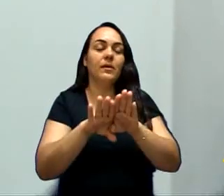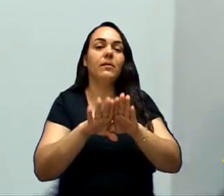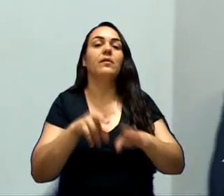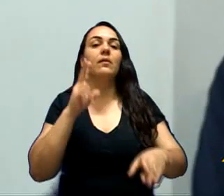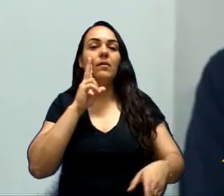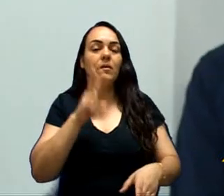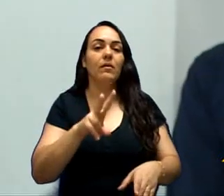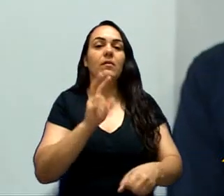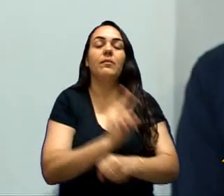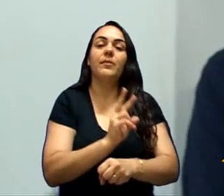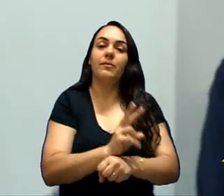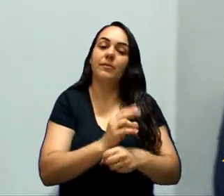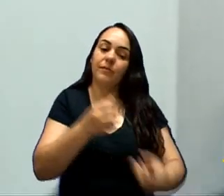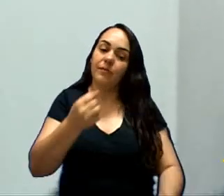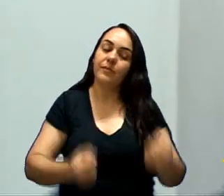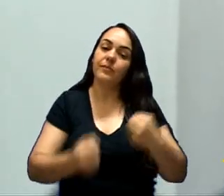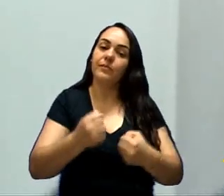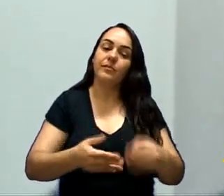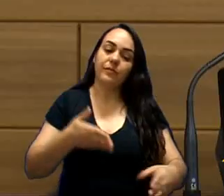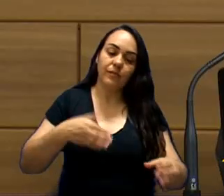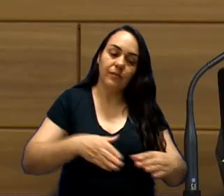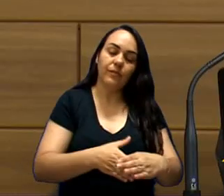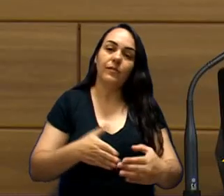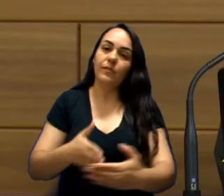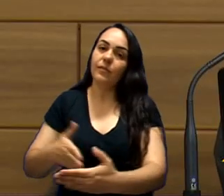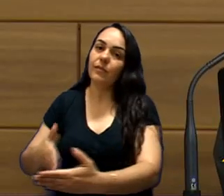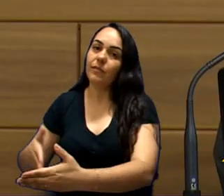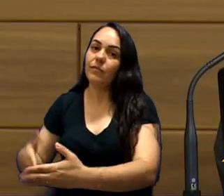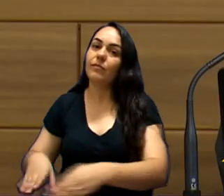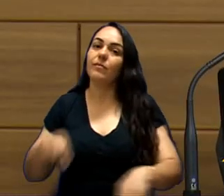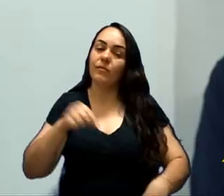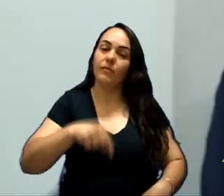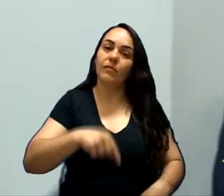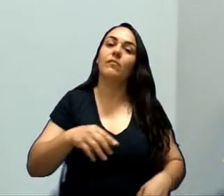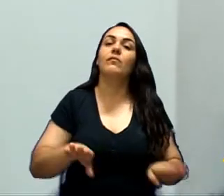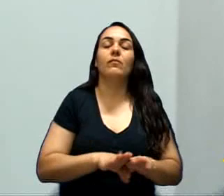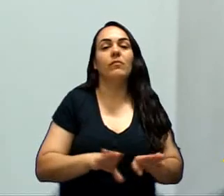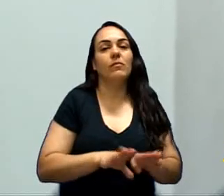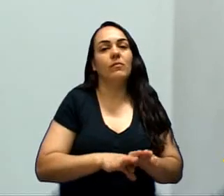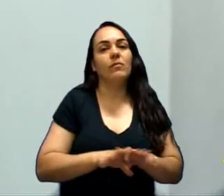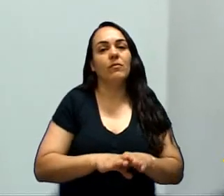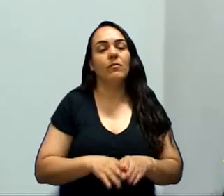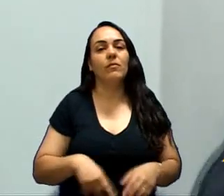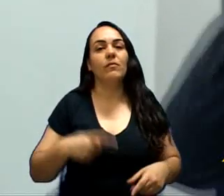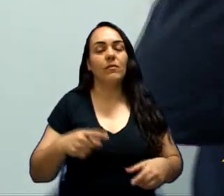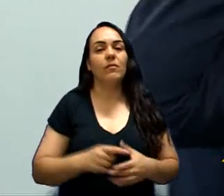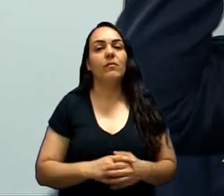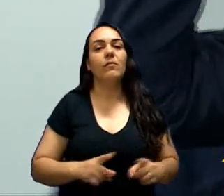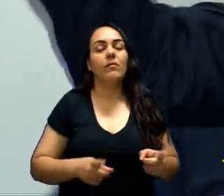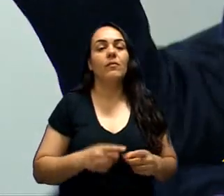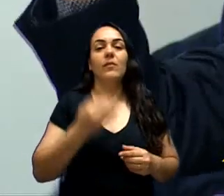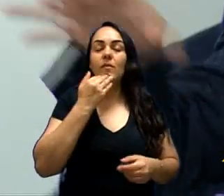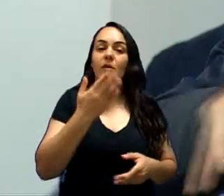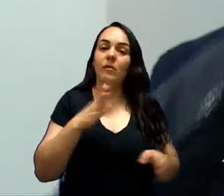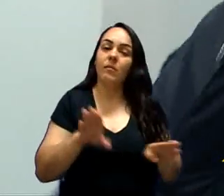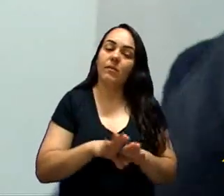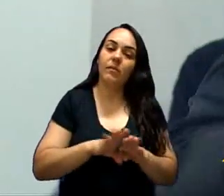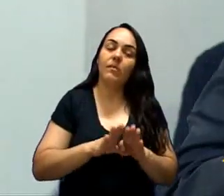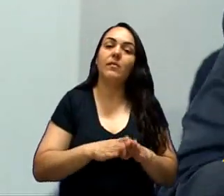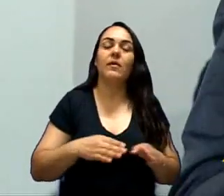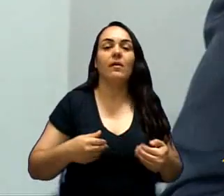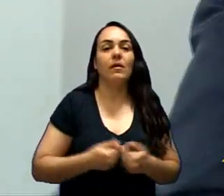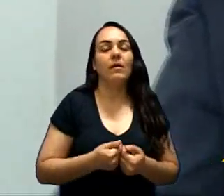é. Não, eu pedi uma cancela. Mas nós temos a Câmara Municipal. Eu pedi uma cancela. Estou falando de Câmara Municipal, não estou falando de prefeitura. Sim,